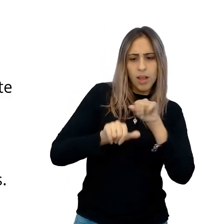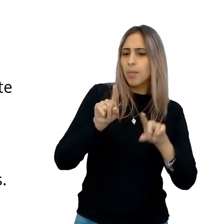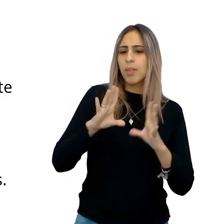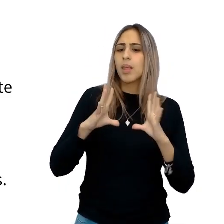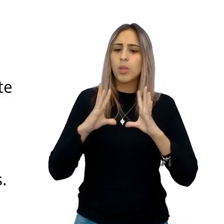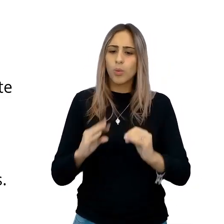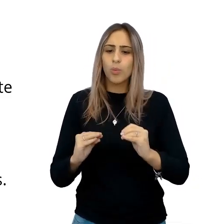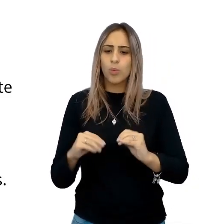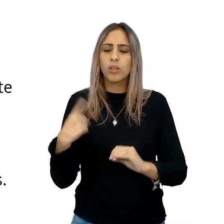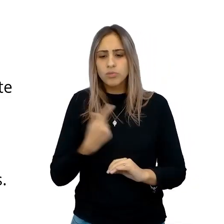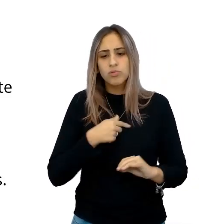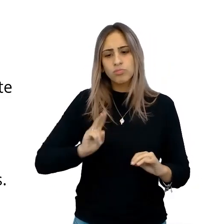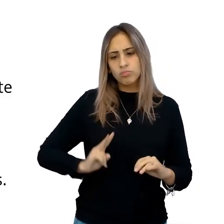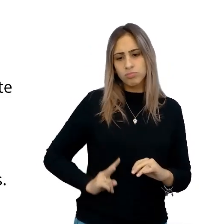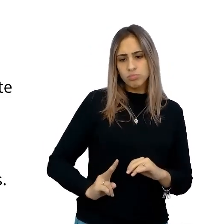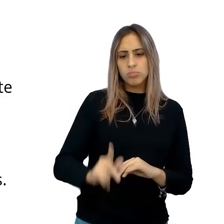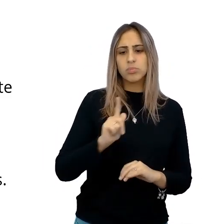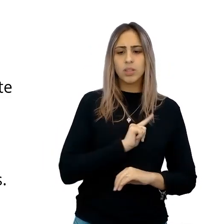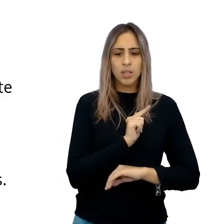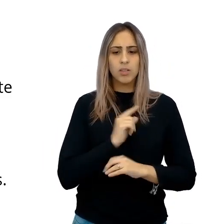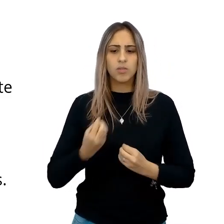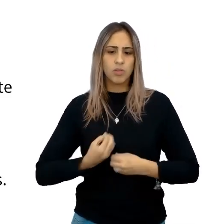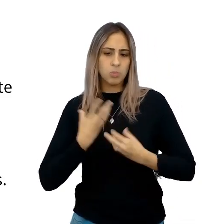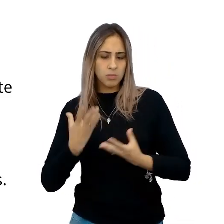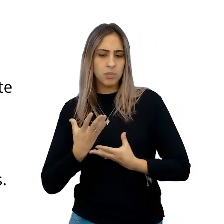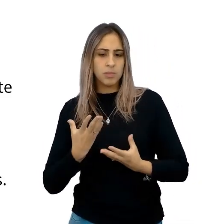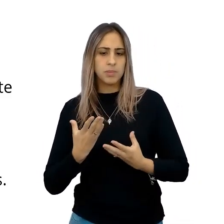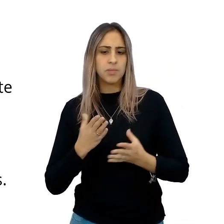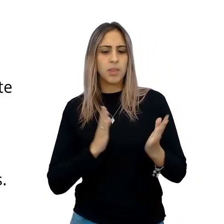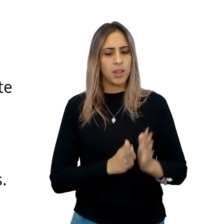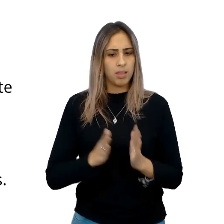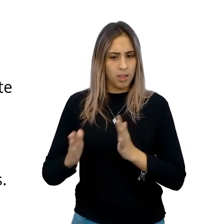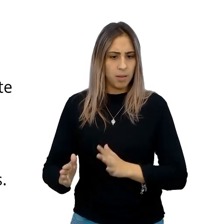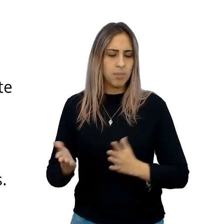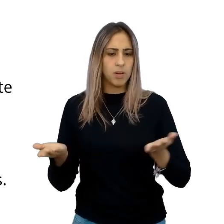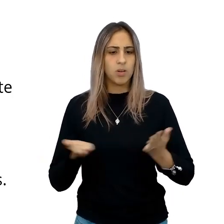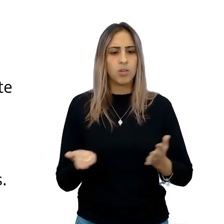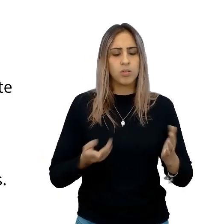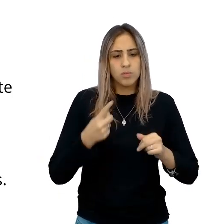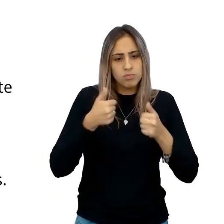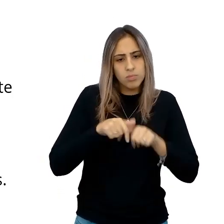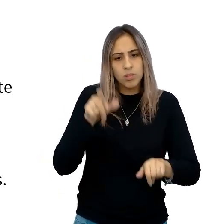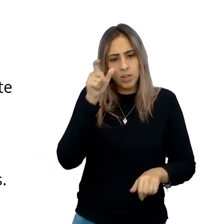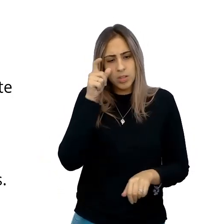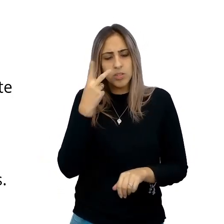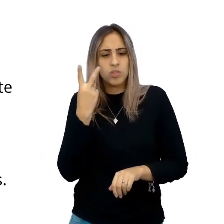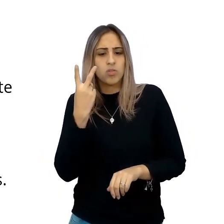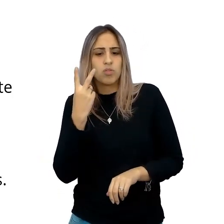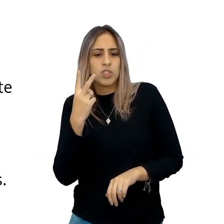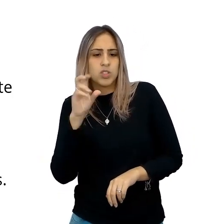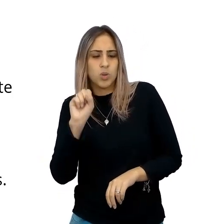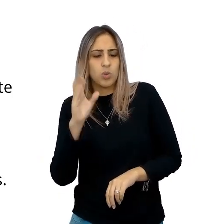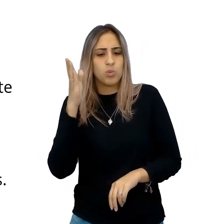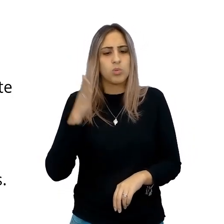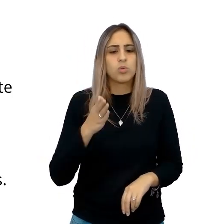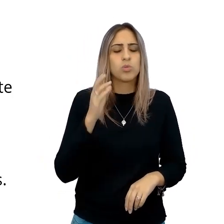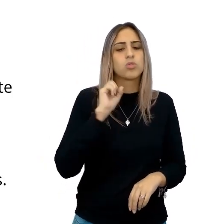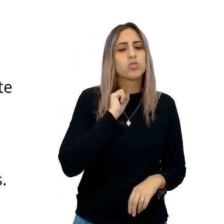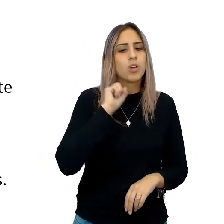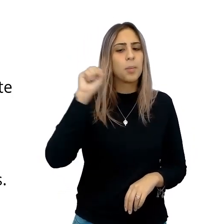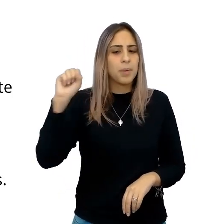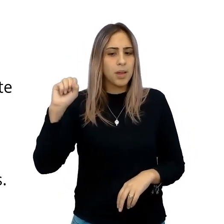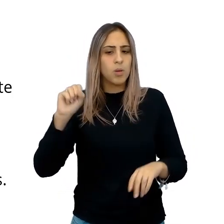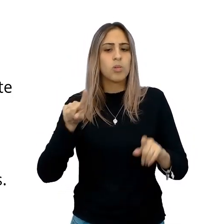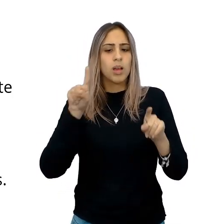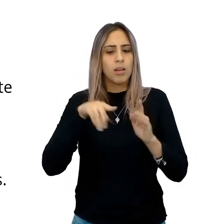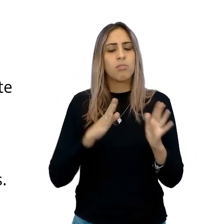tudo. A gente continua tendo formações de etapa. Hoje, vocês estão assistindo, dia 28 de abril, é uma formação